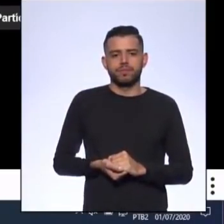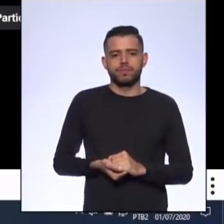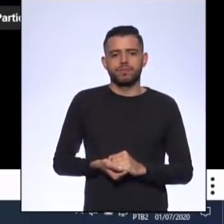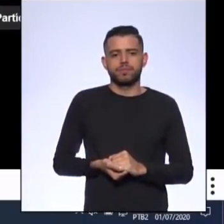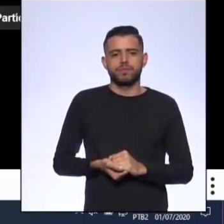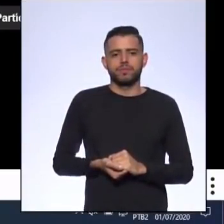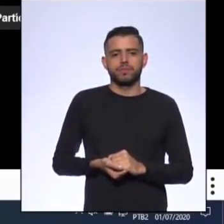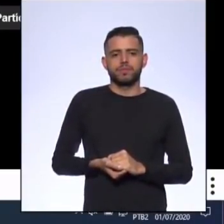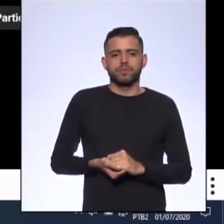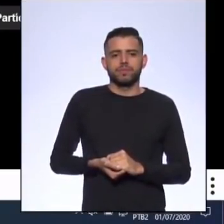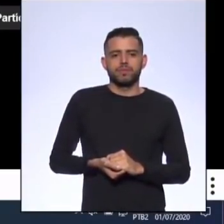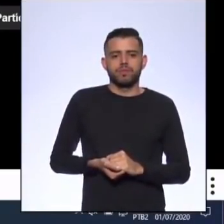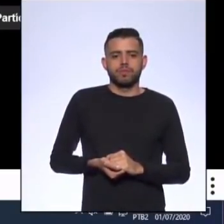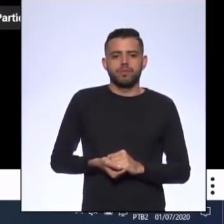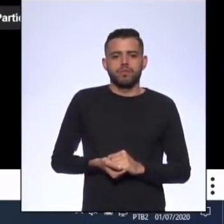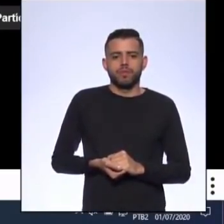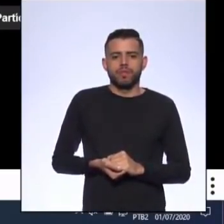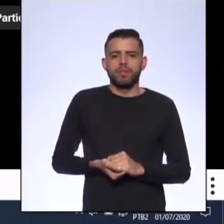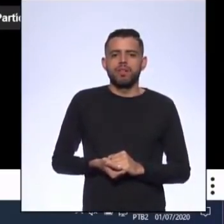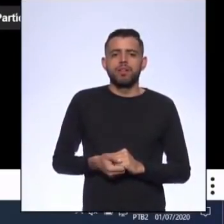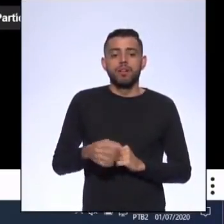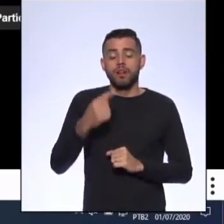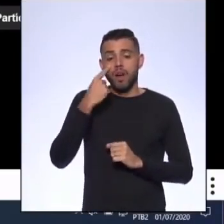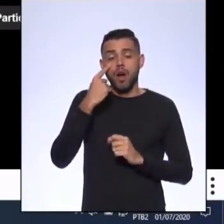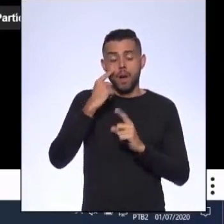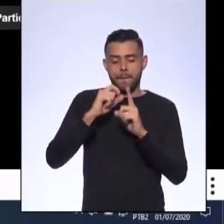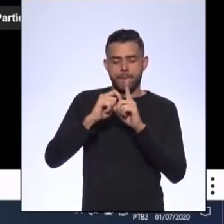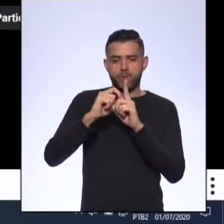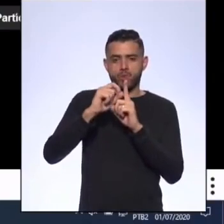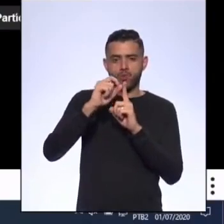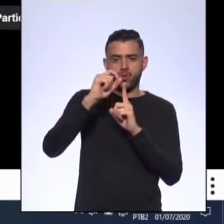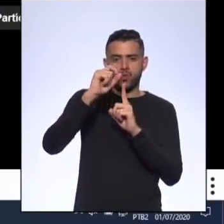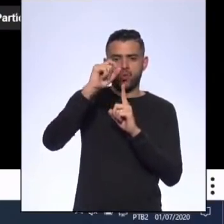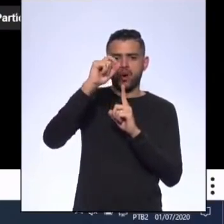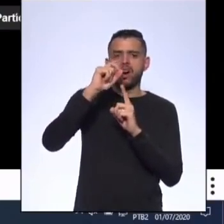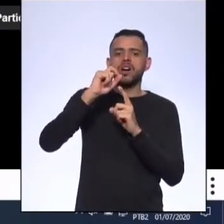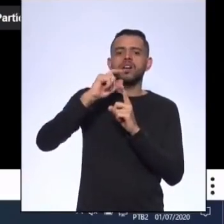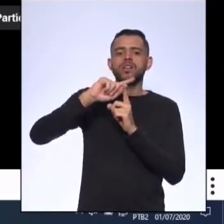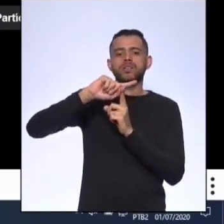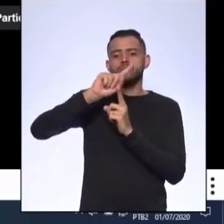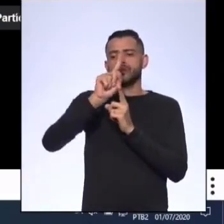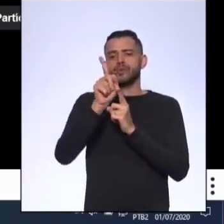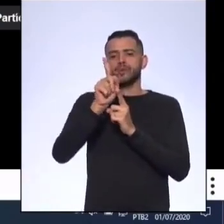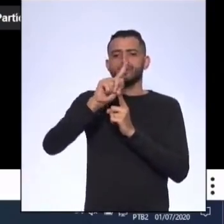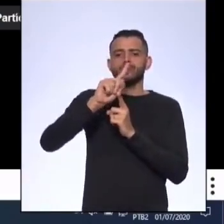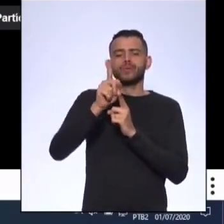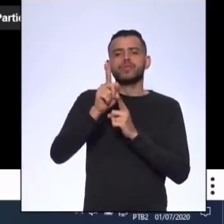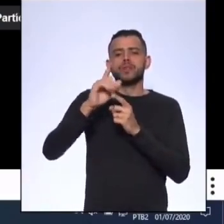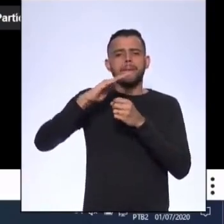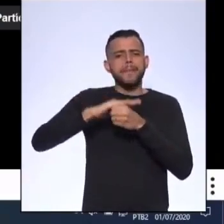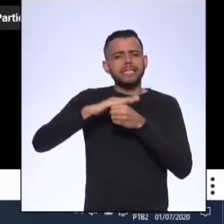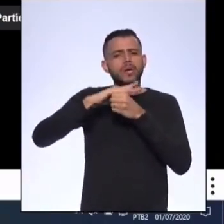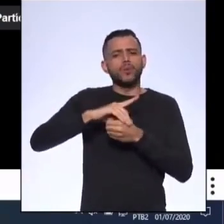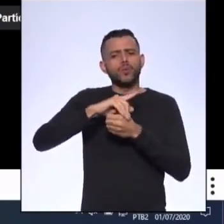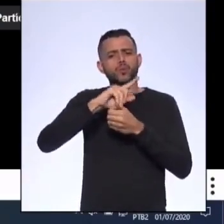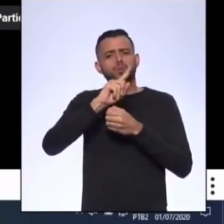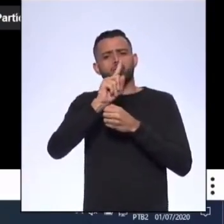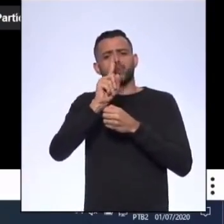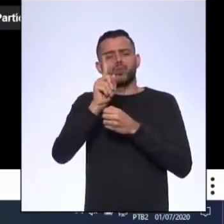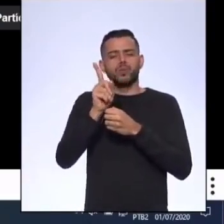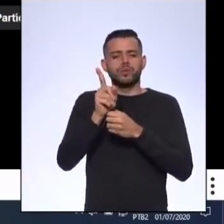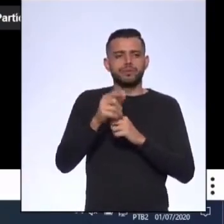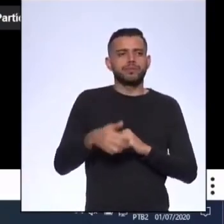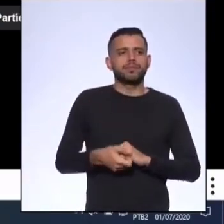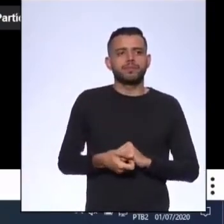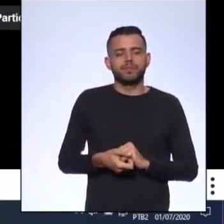Bonitinho aqui, certo? Observe aí a temperatura e a pressão. O que está acontecendo com a pressão e a temperatura aí?